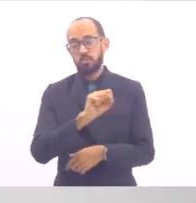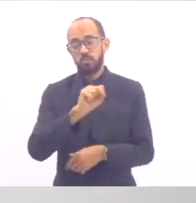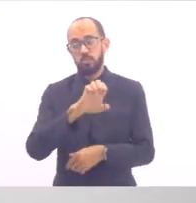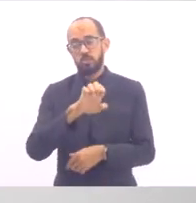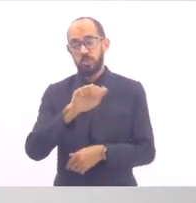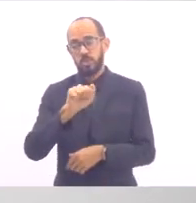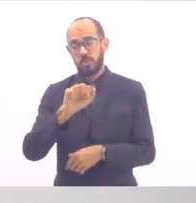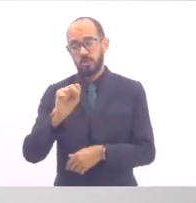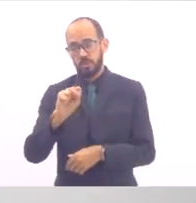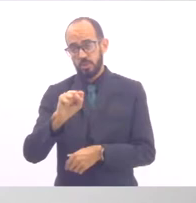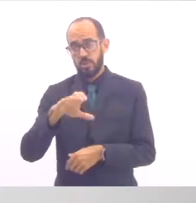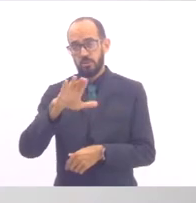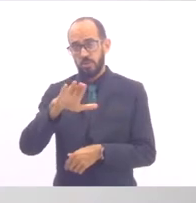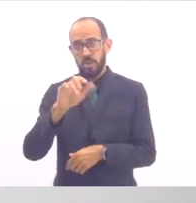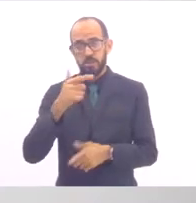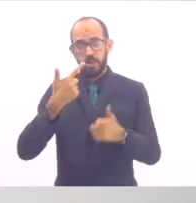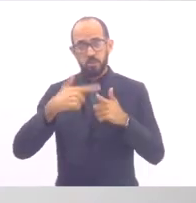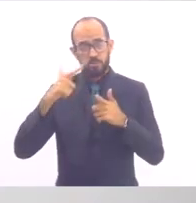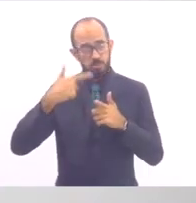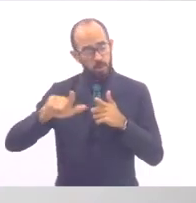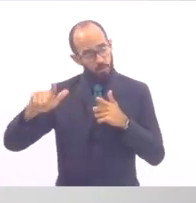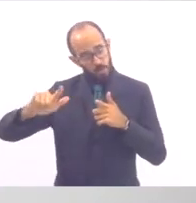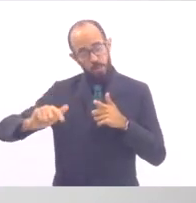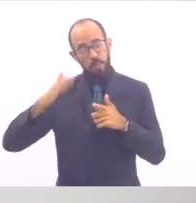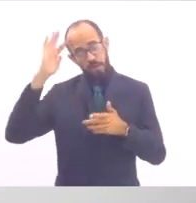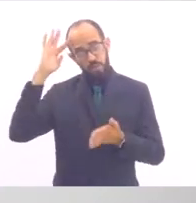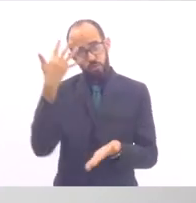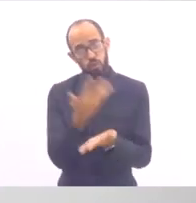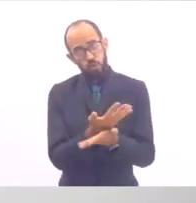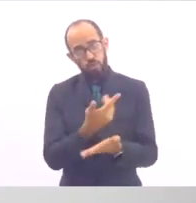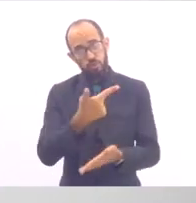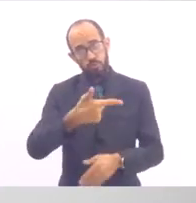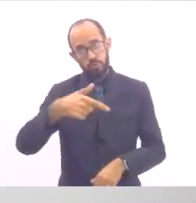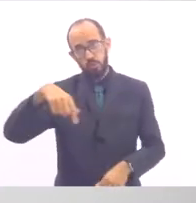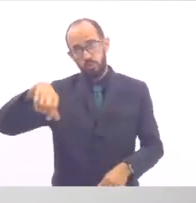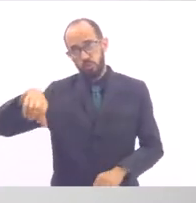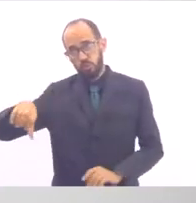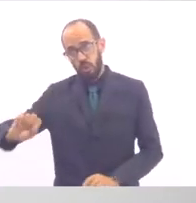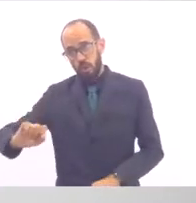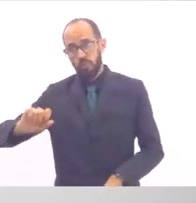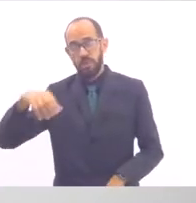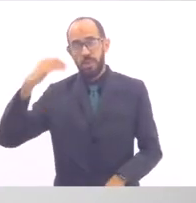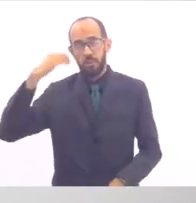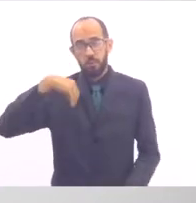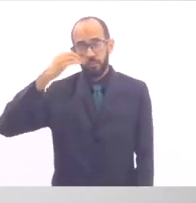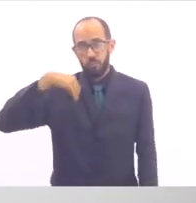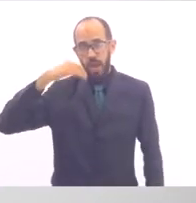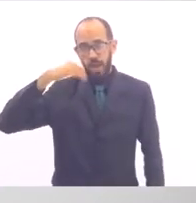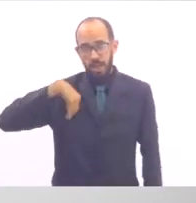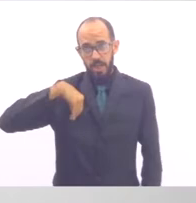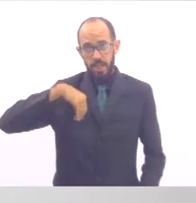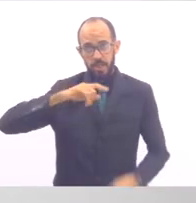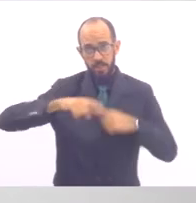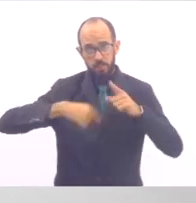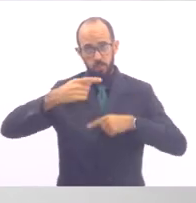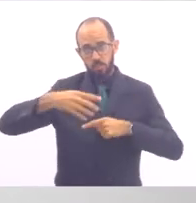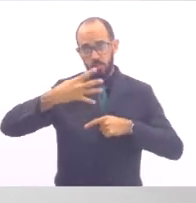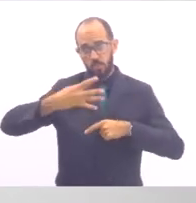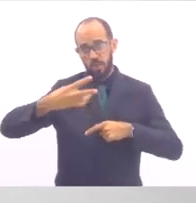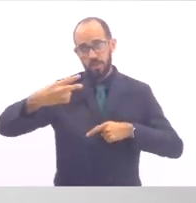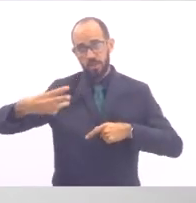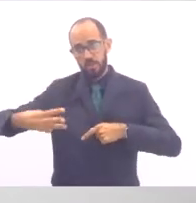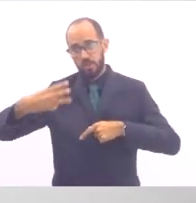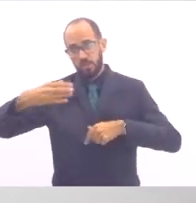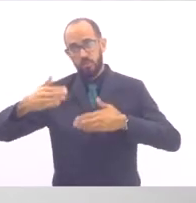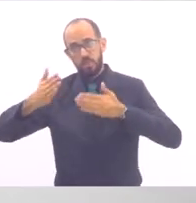teve esse problema em relação à resolução. A 29 era uma resolução muito fraca, e aí a 43 foi proposta